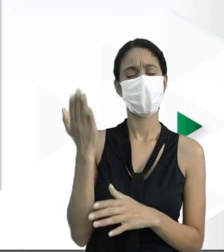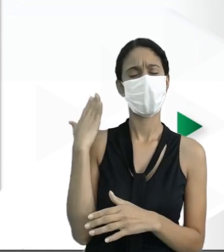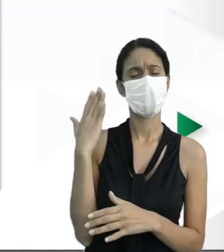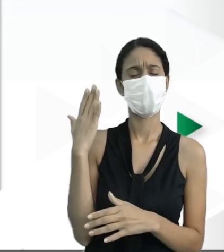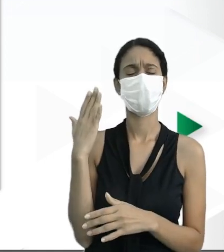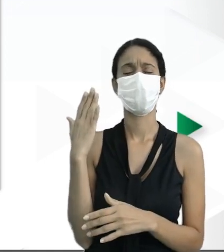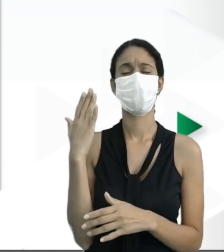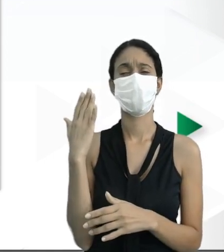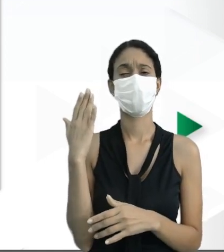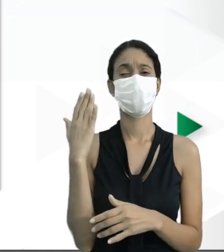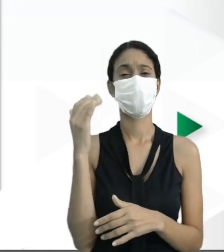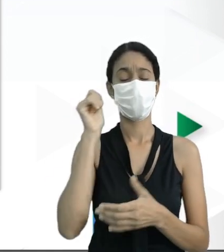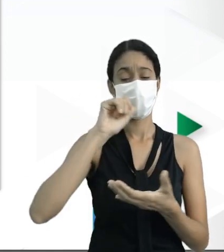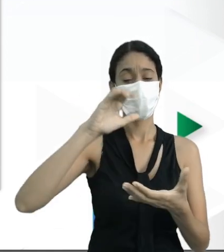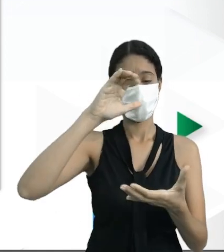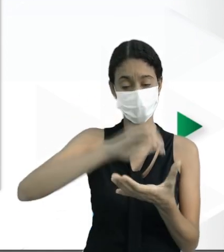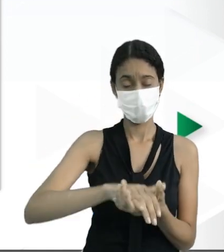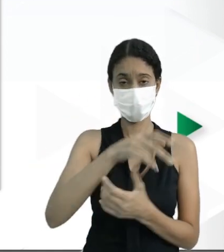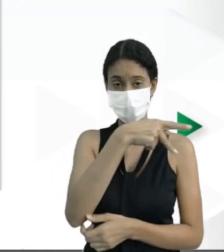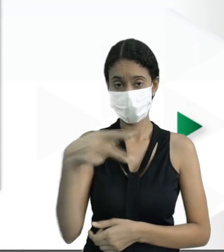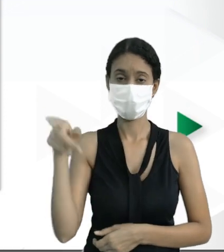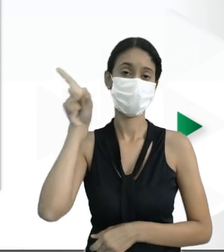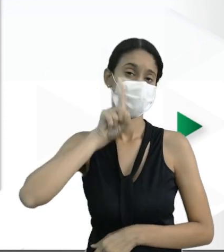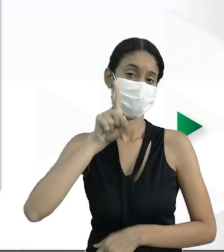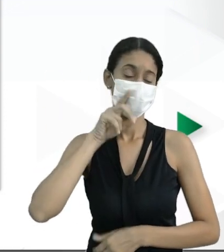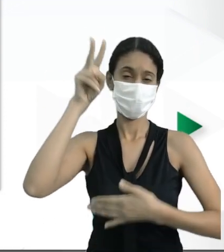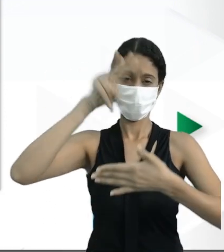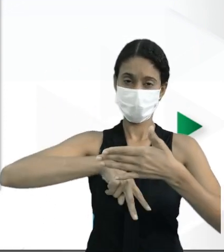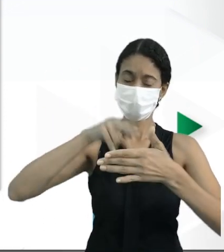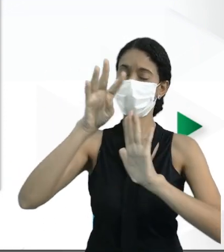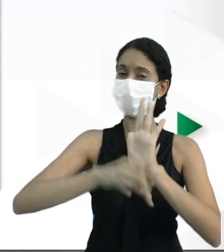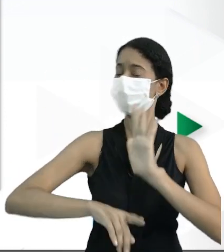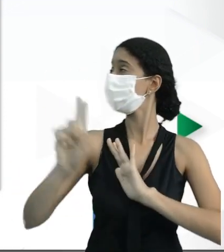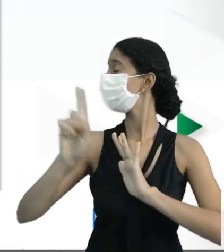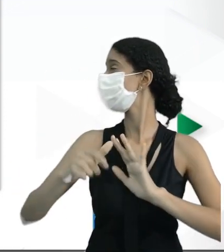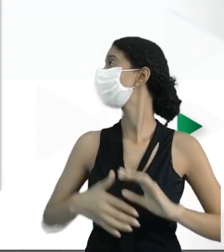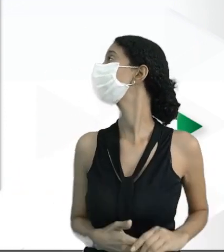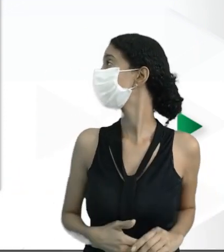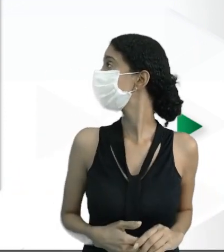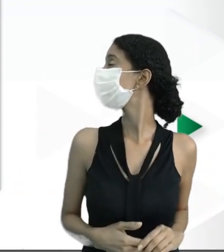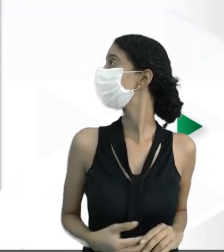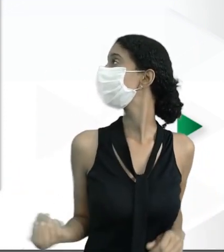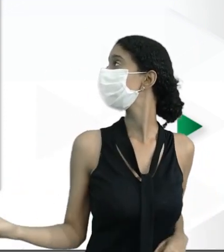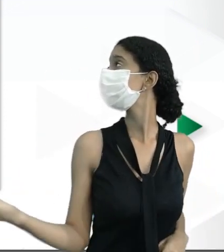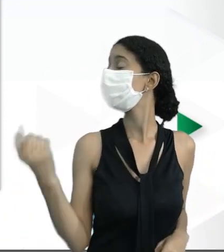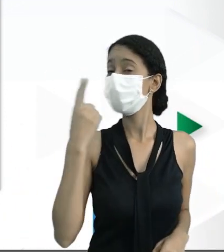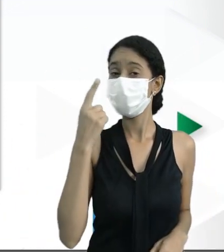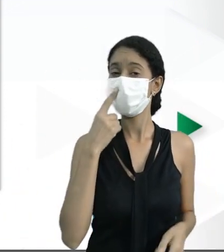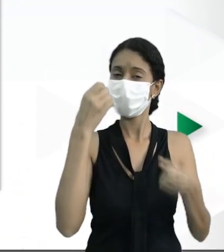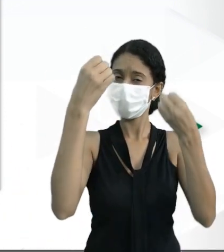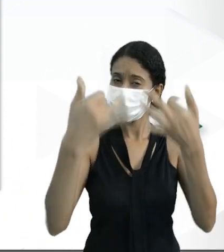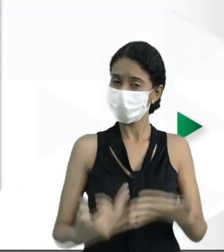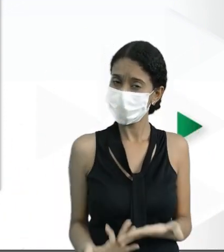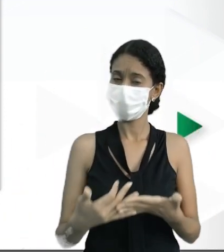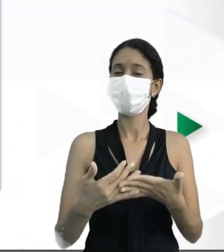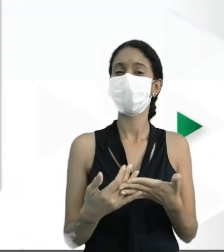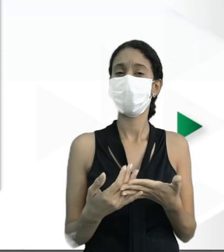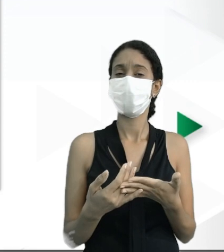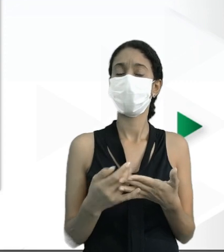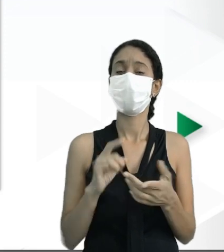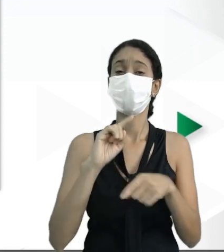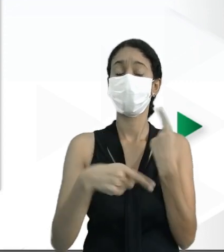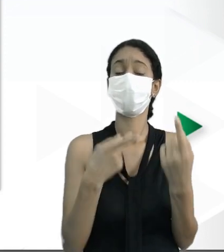dos Estados Unidos. Se você for ler esse texto e for contar ou escrever para